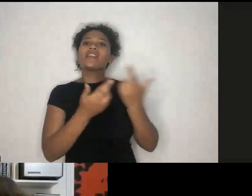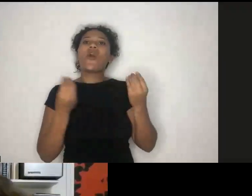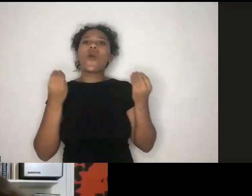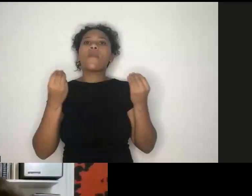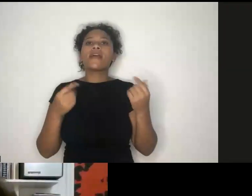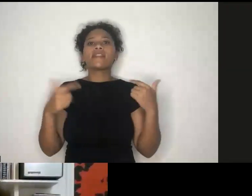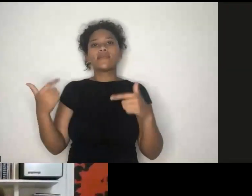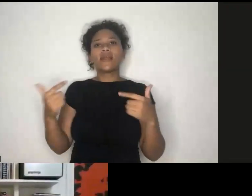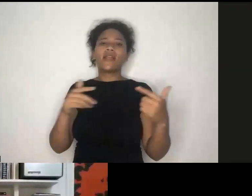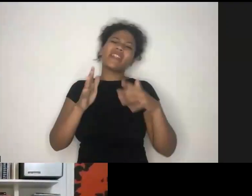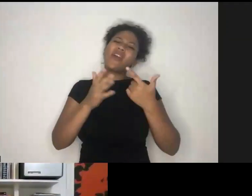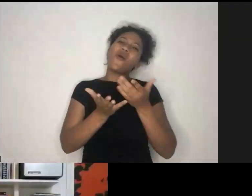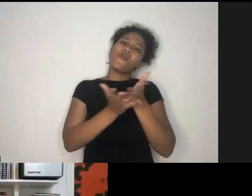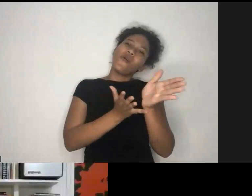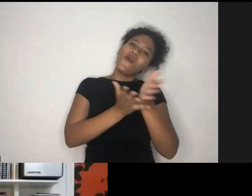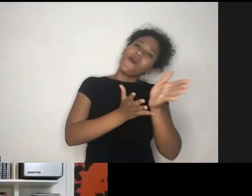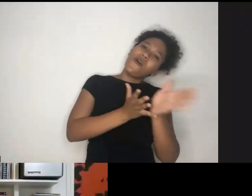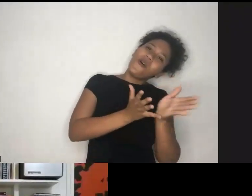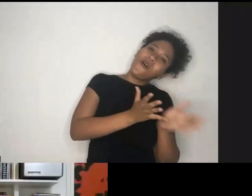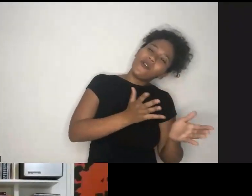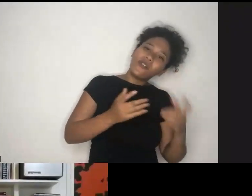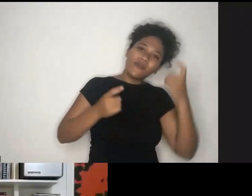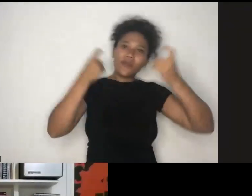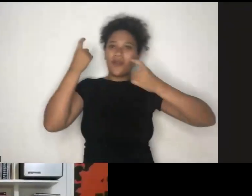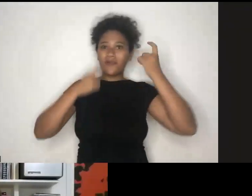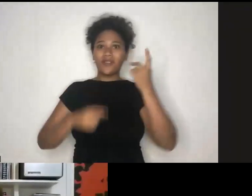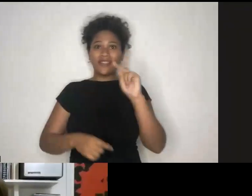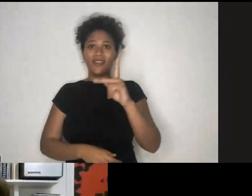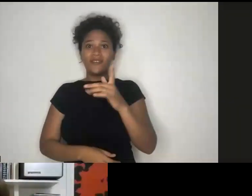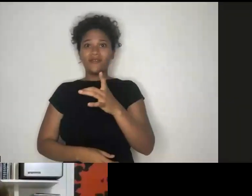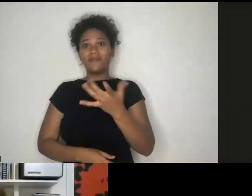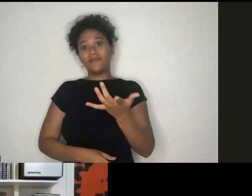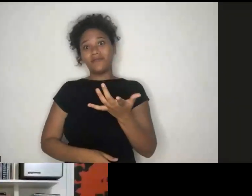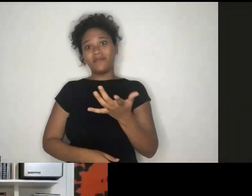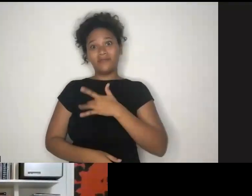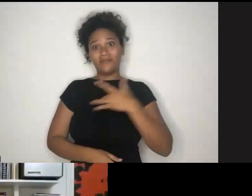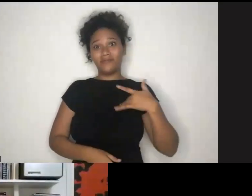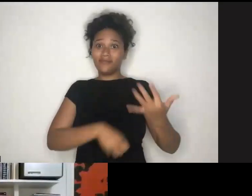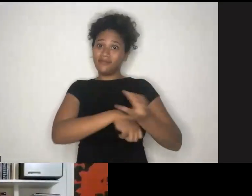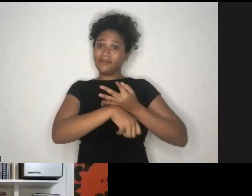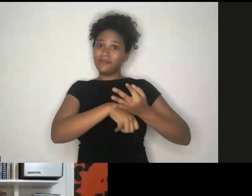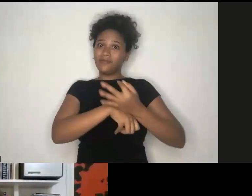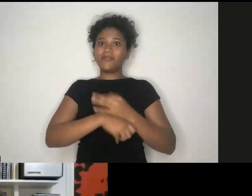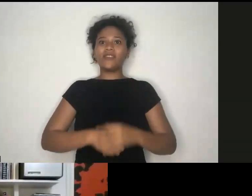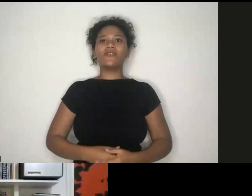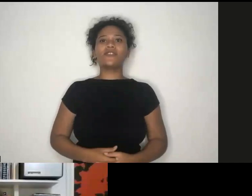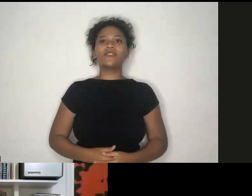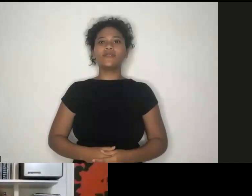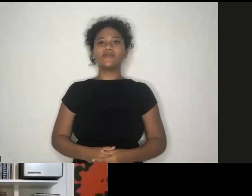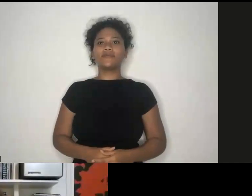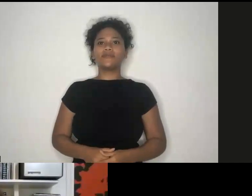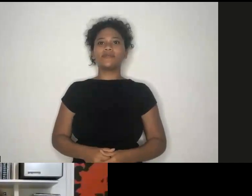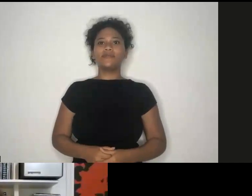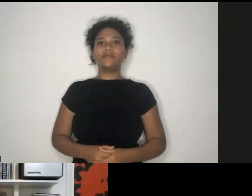mas já são outras questões tão preocupado aqui com seu cuidado de pause querendo saber muito sobre isso não